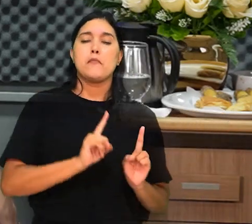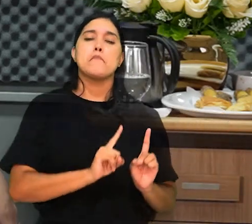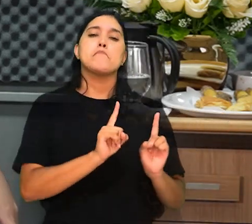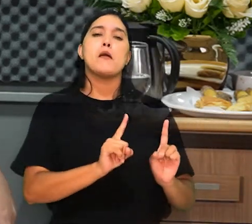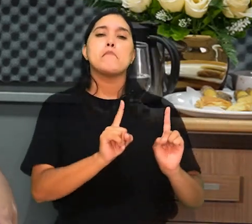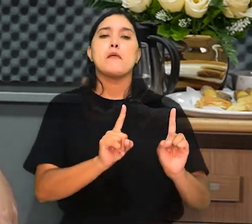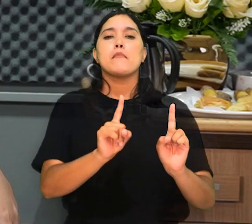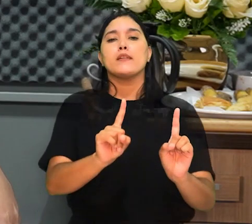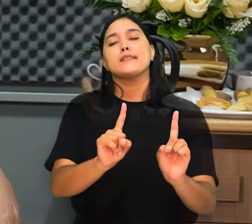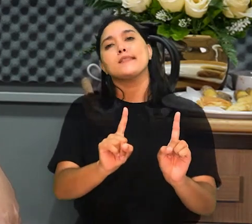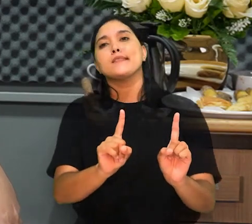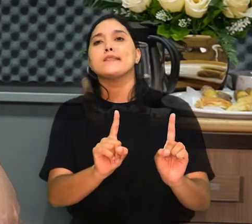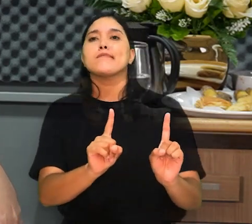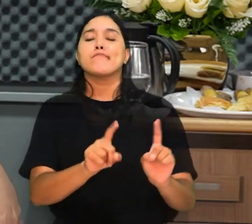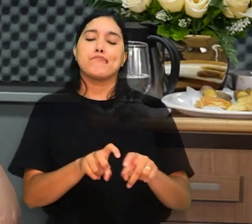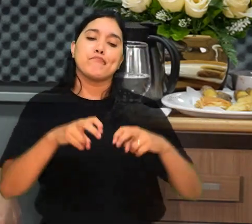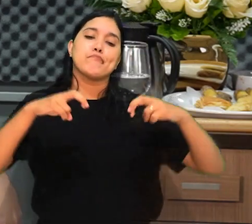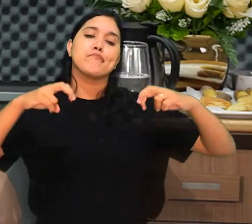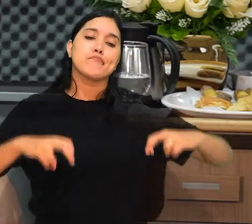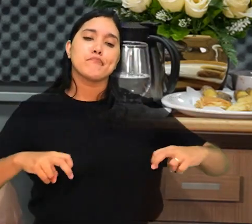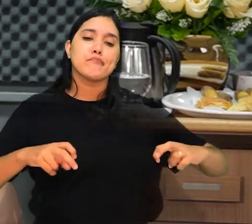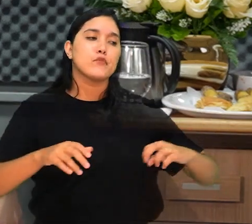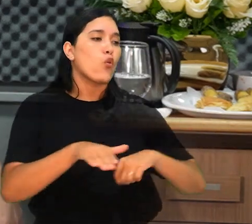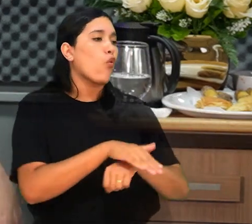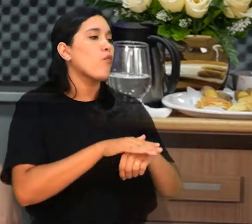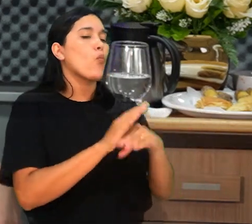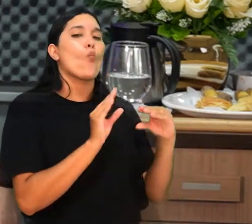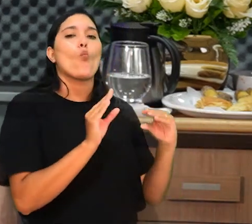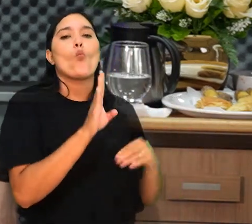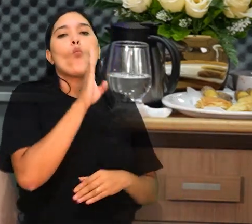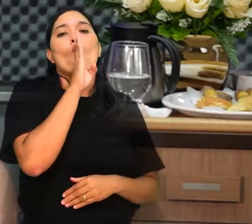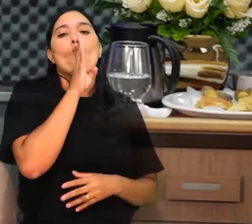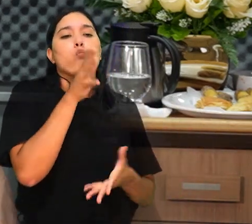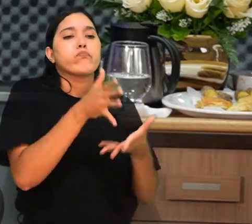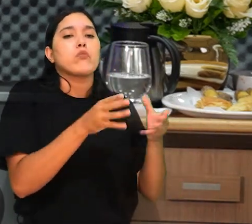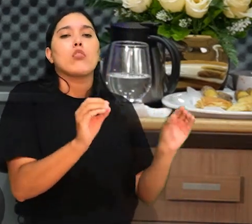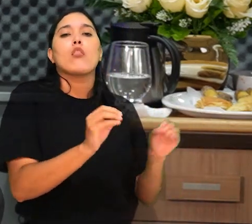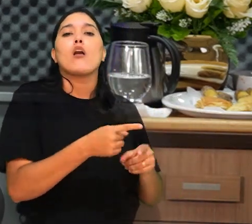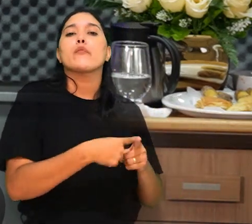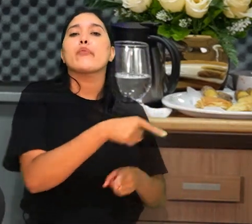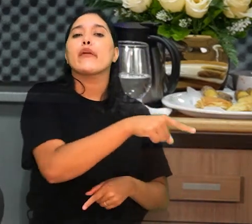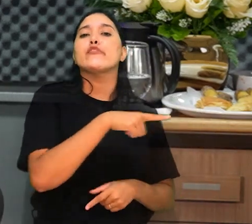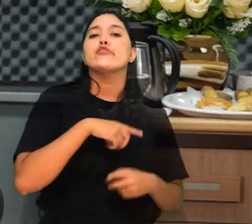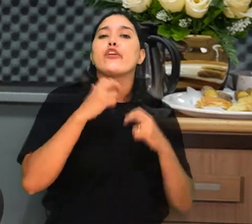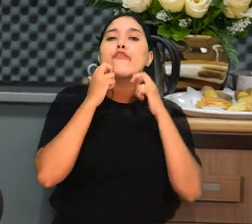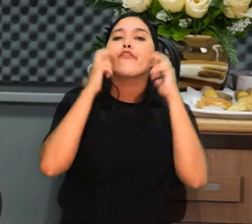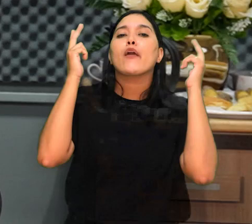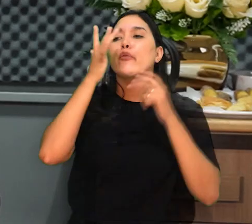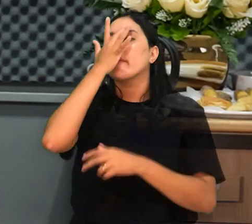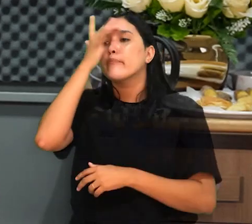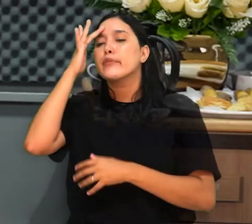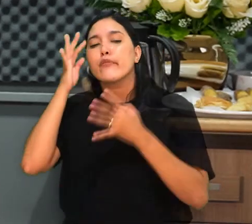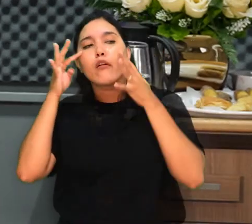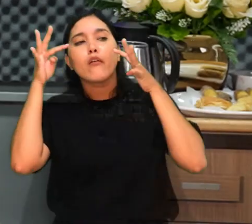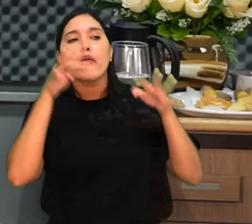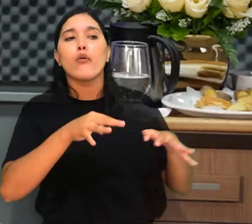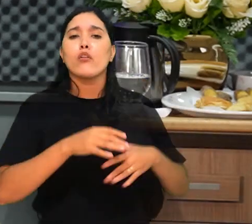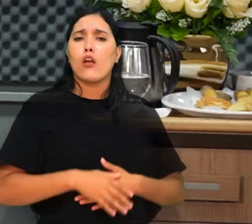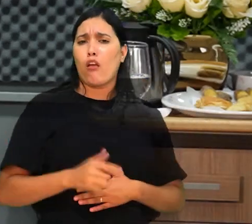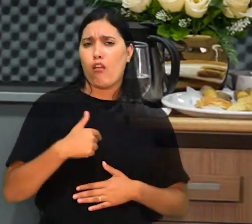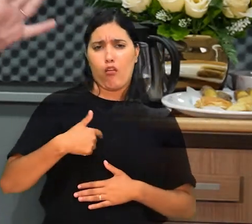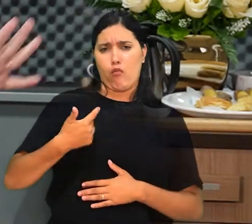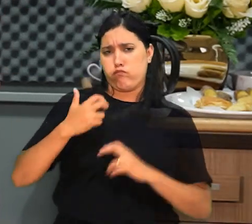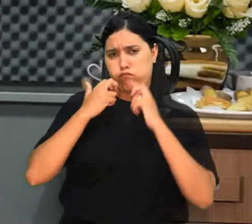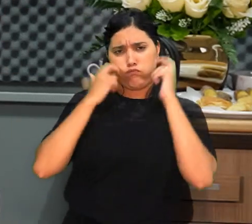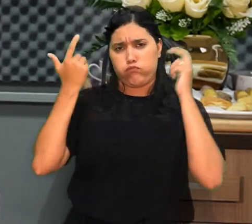conversar. Falava para ele: a gente precisa conversar, as pessoas não estão nem aí para elas. E às vezes a gente chegava no lugar, era eu aqui, era ele lá. Aí a gente só comia e